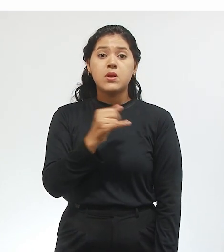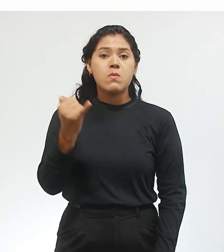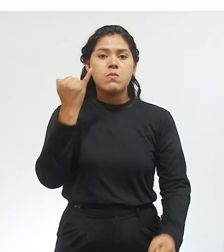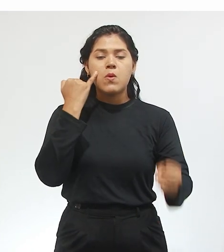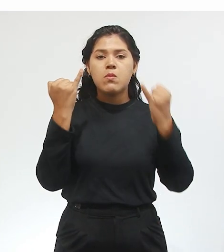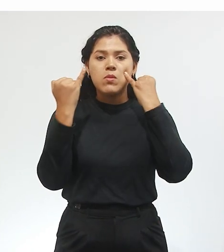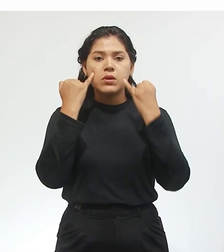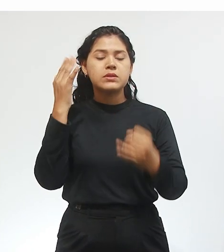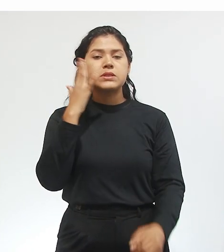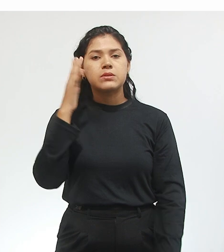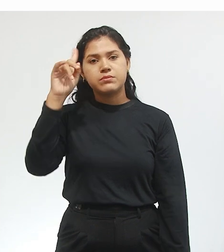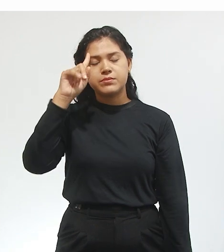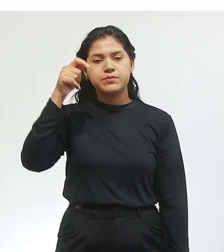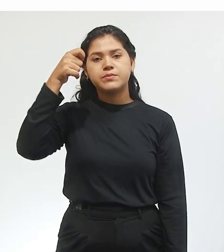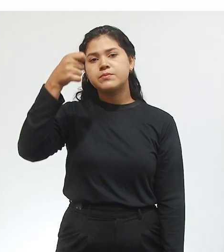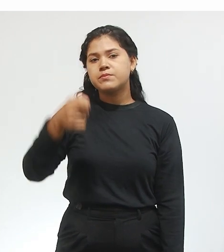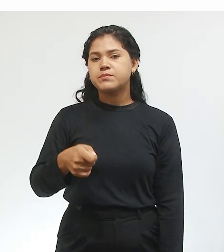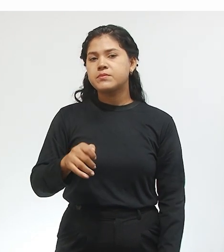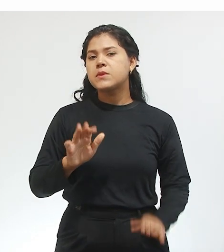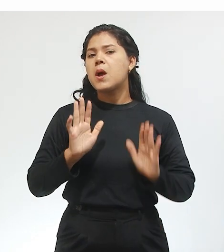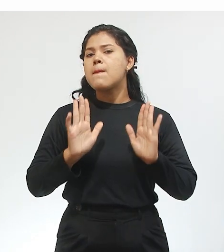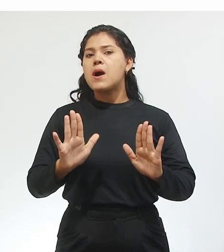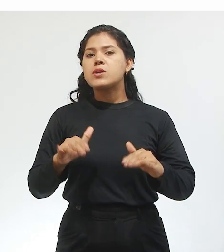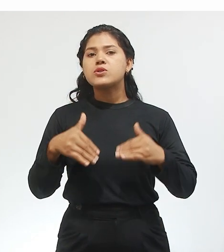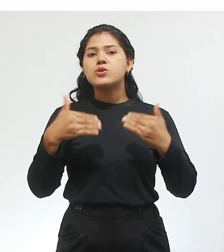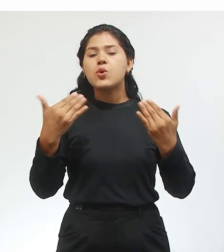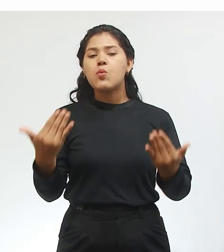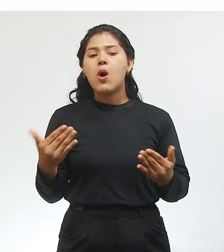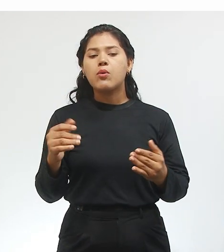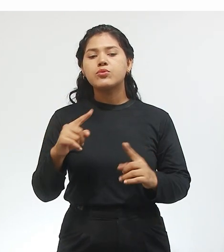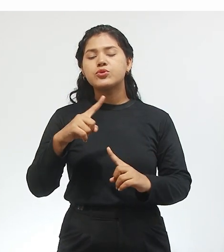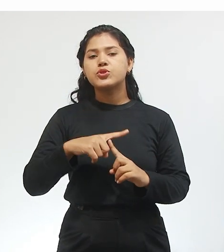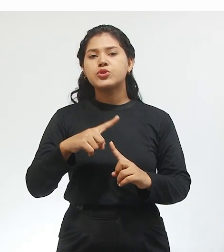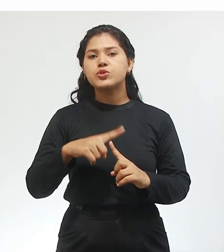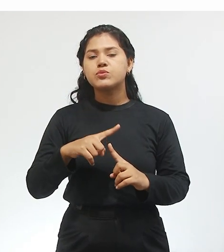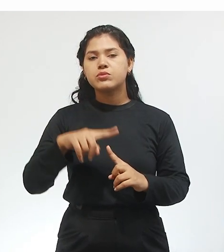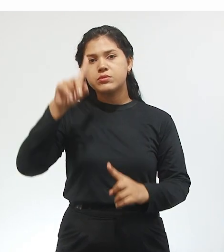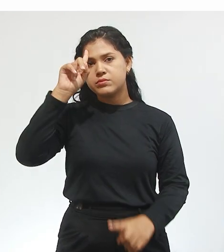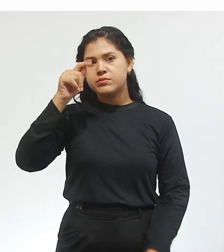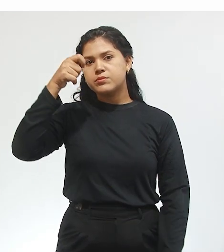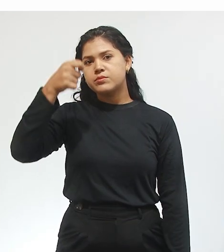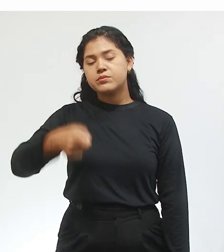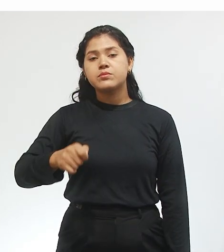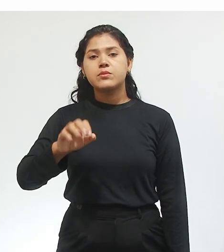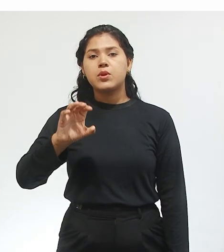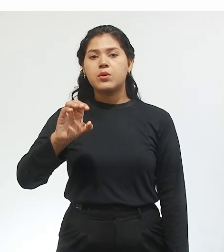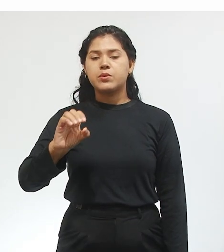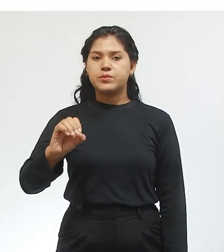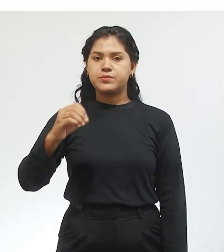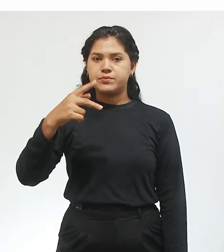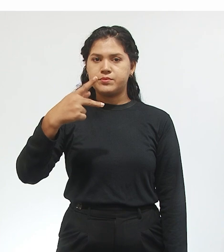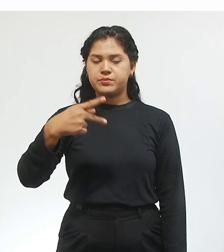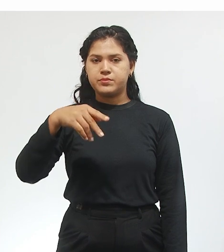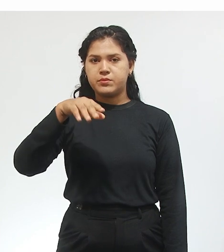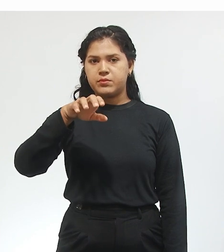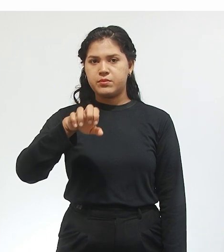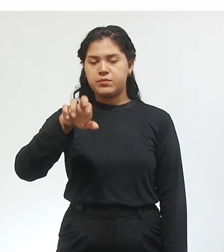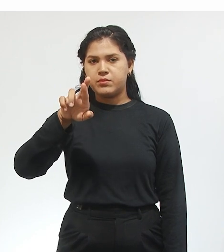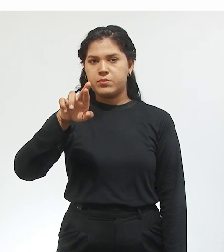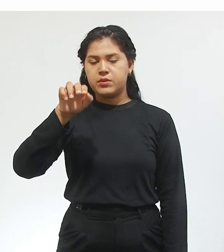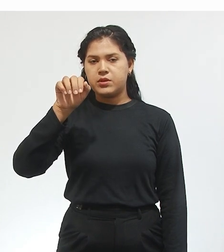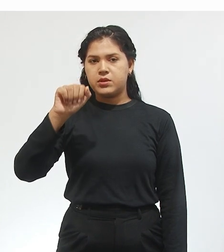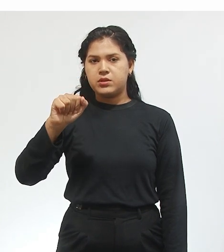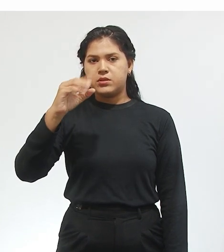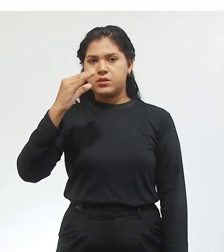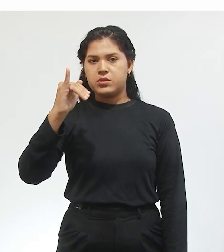tomar decisão. E quais seriam aqui uma decisão operacional? Se eles vão comprar ou não determinada mercadoria,